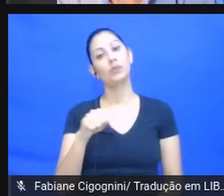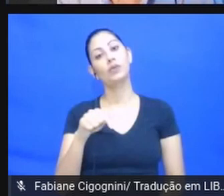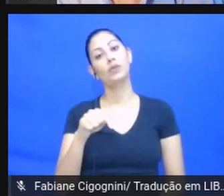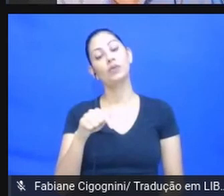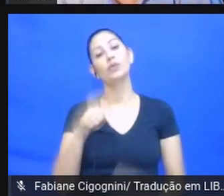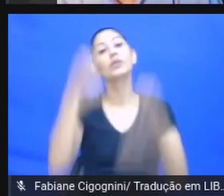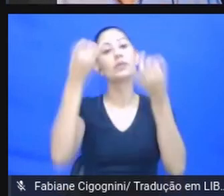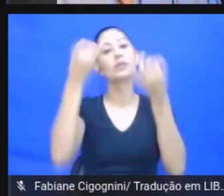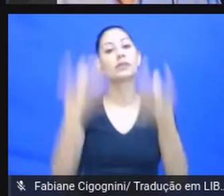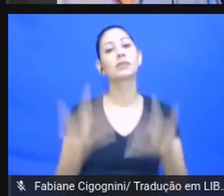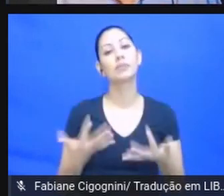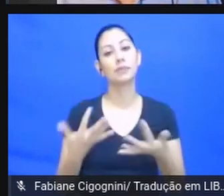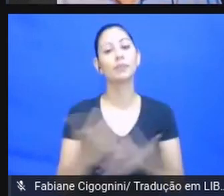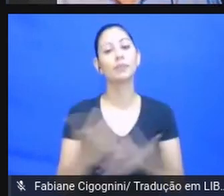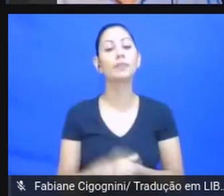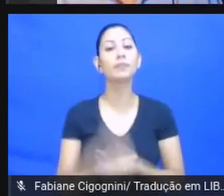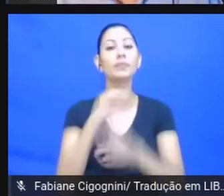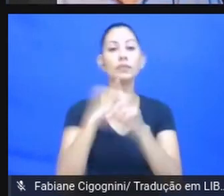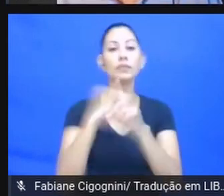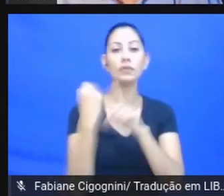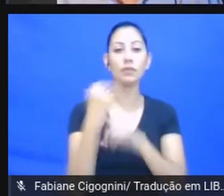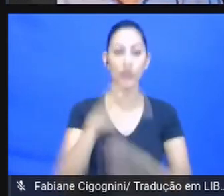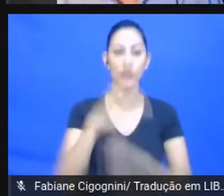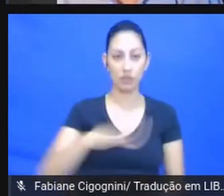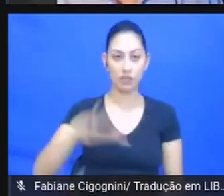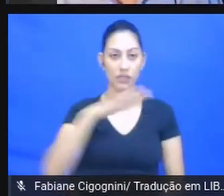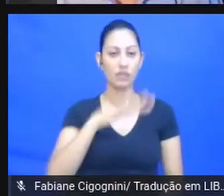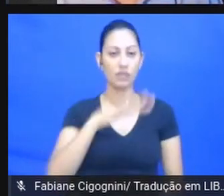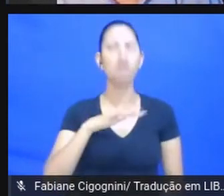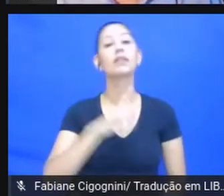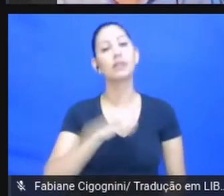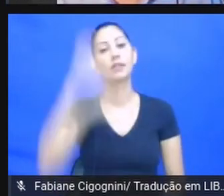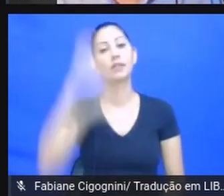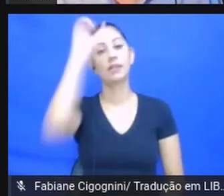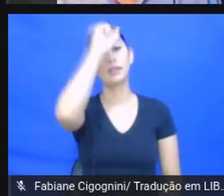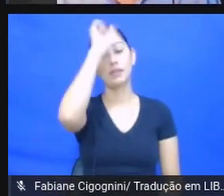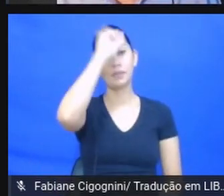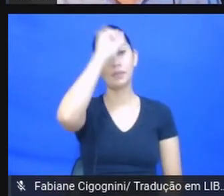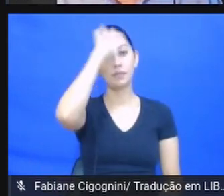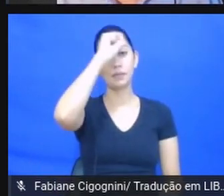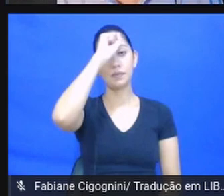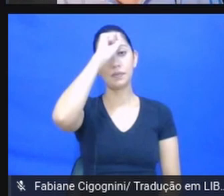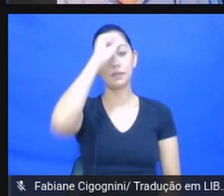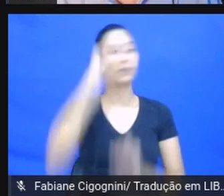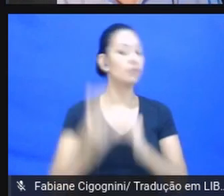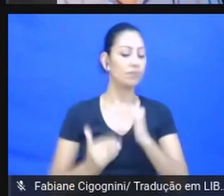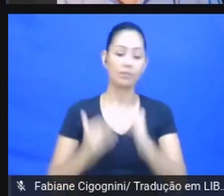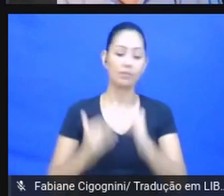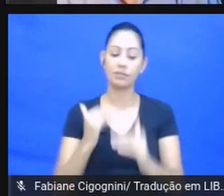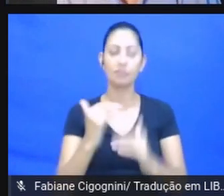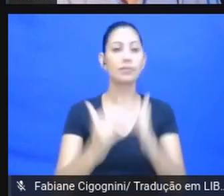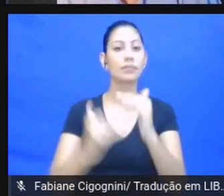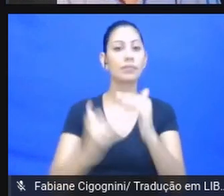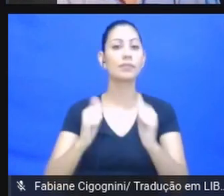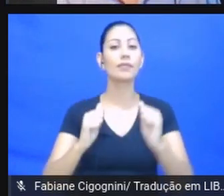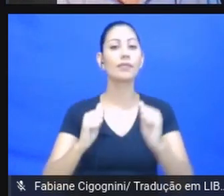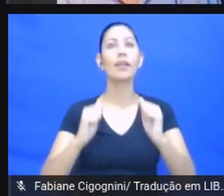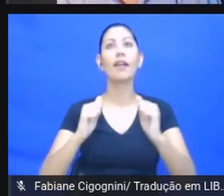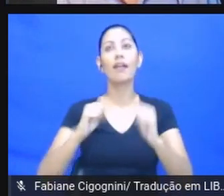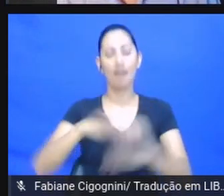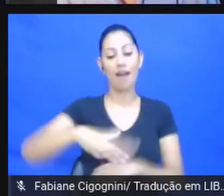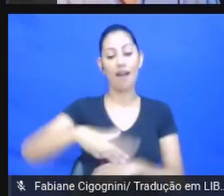sociedade como um todo, ela está aprendendo a avançar em algumas áreas que estavam um pouco reprimidas. Por exemplo,